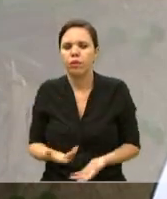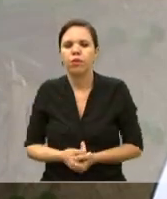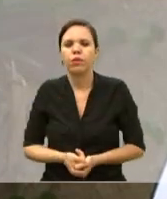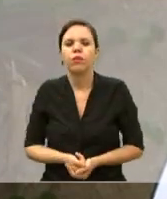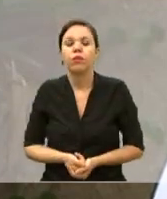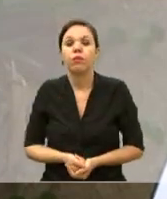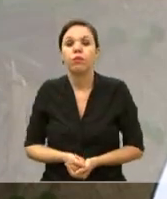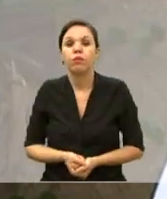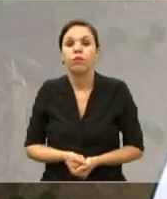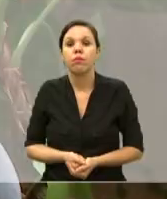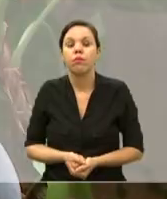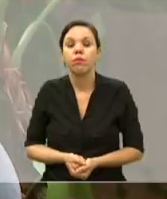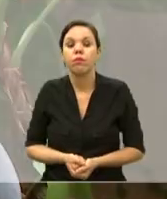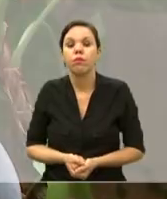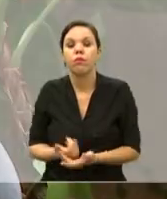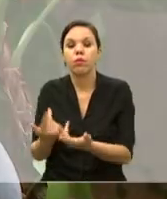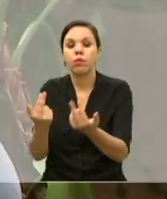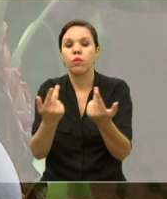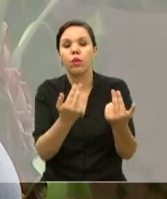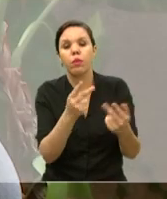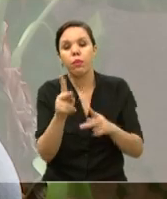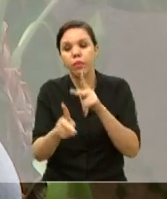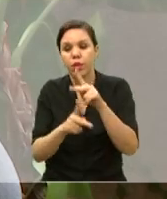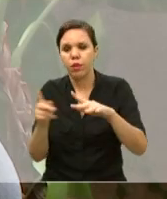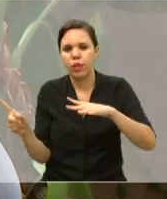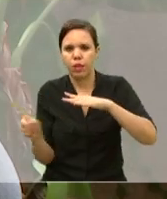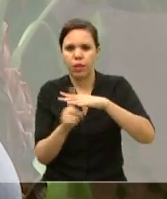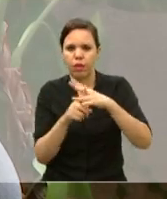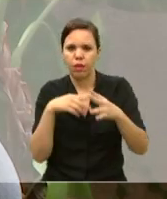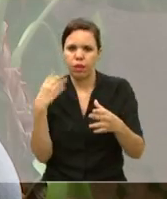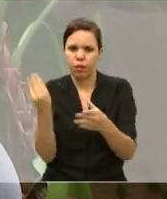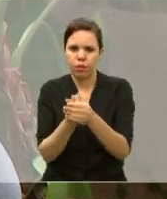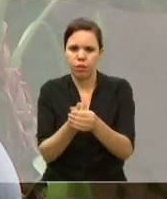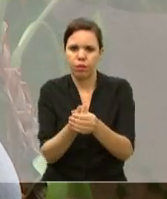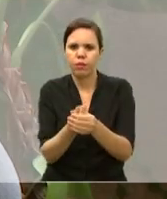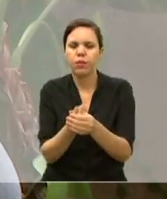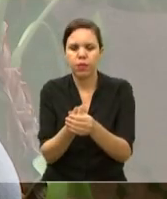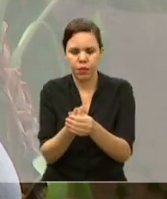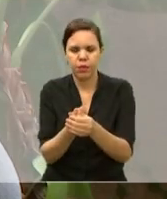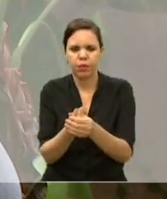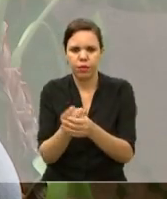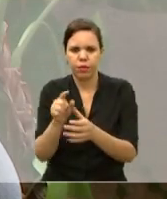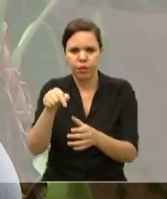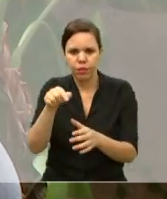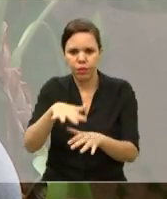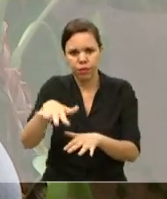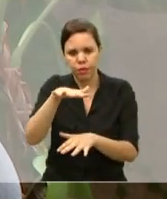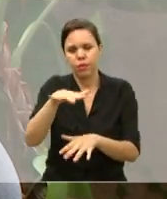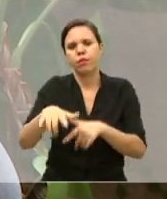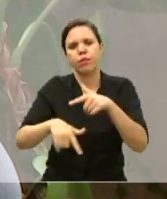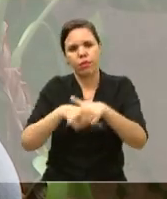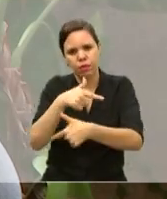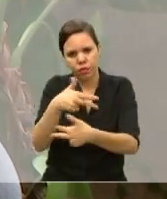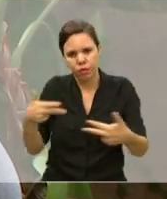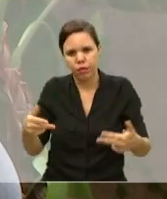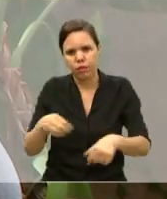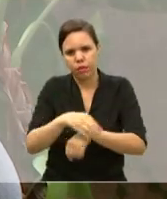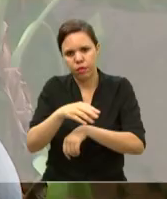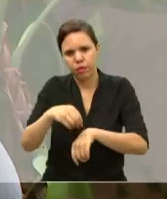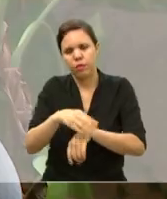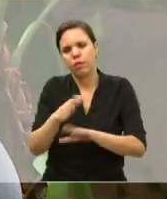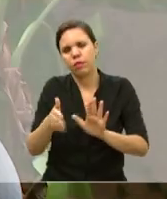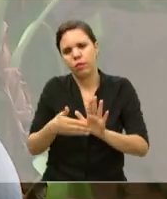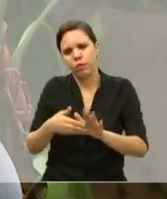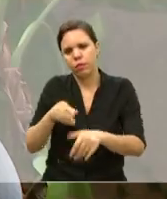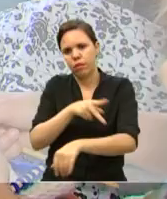né, como um ser integral. E dentro disso, as atividades,